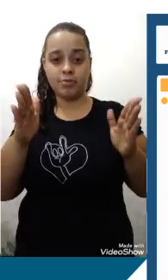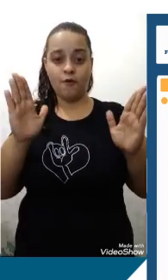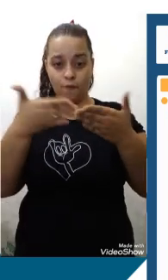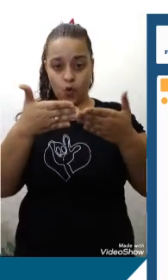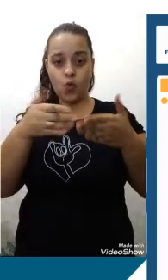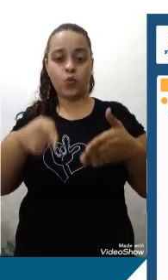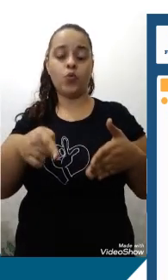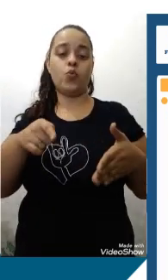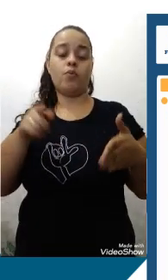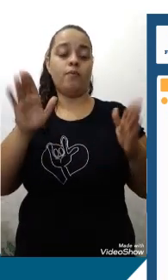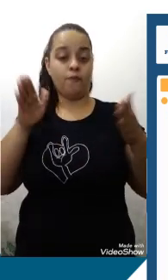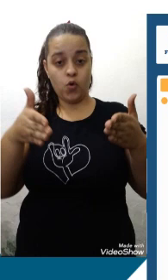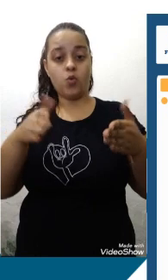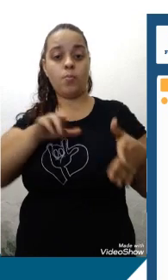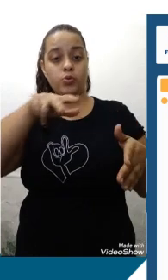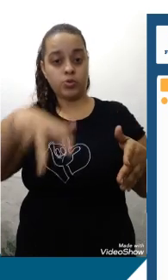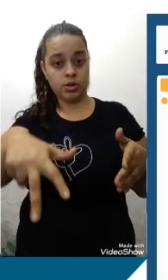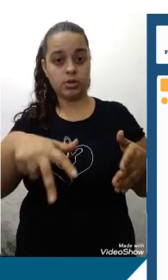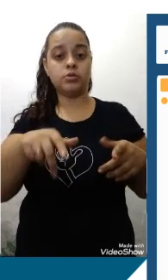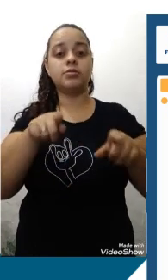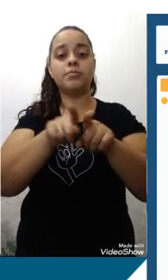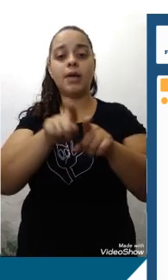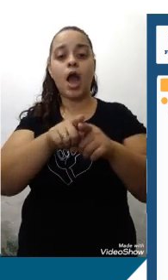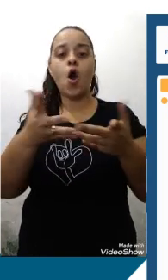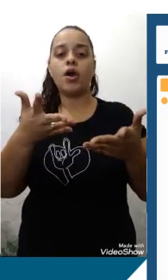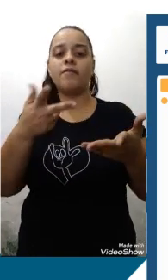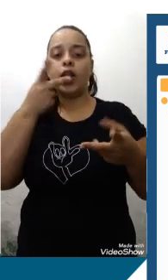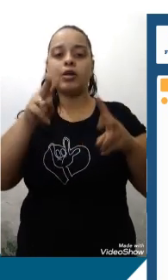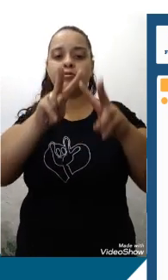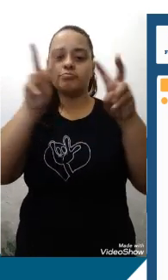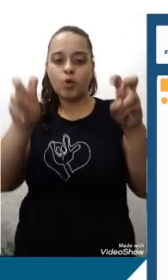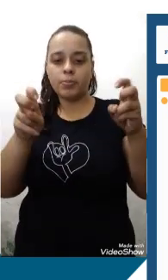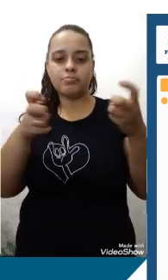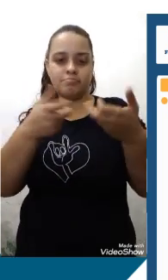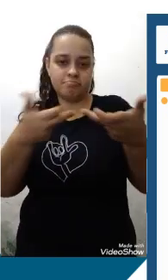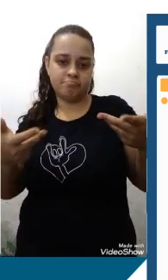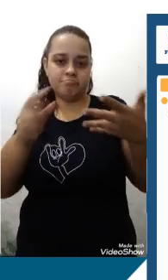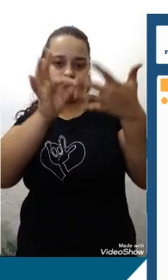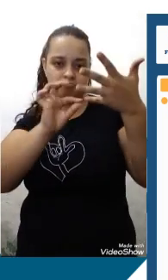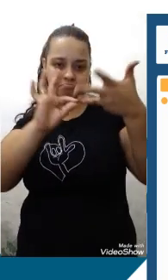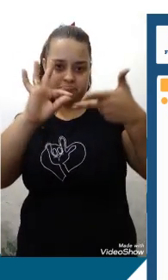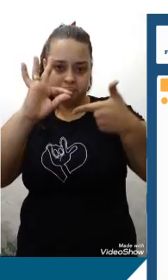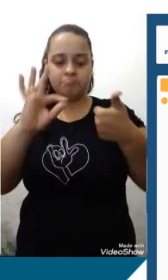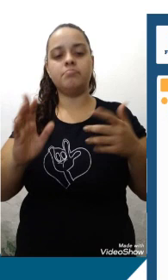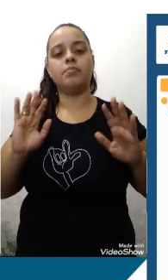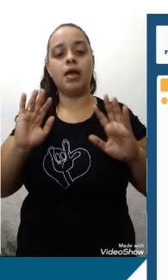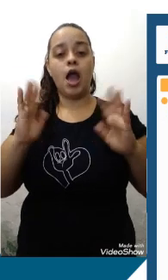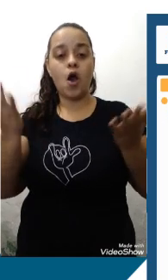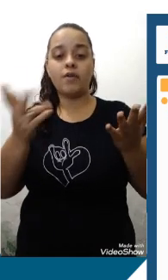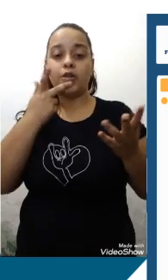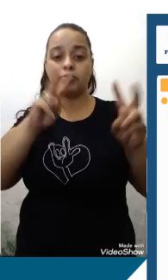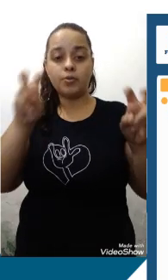dos portugueses, a gente precisa falar um pouquinho sobre esses caras para contextualizar melhor a nossa análise depois. Falar sobre os